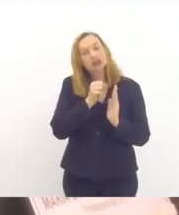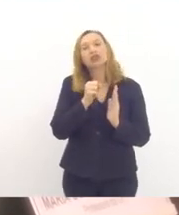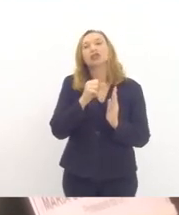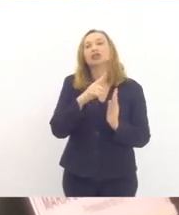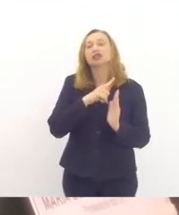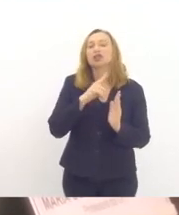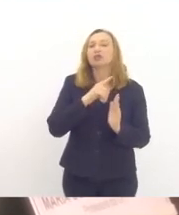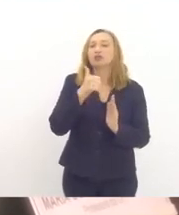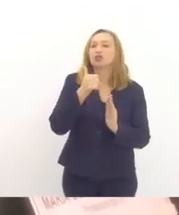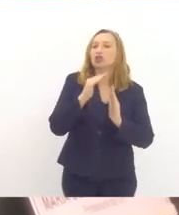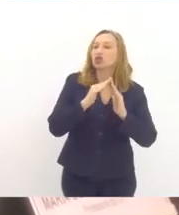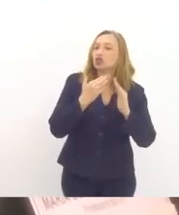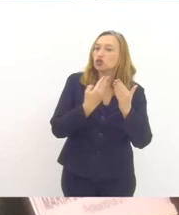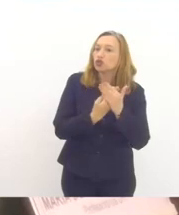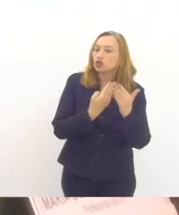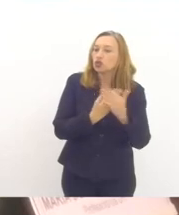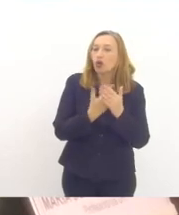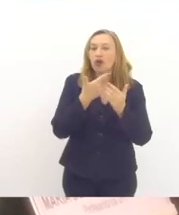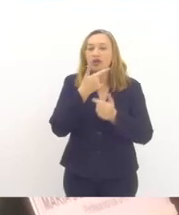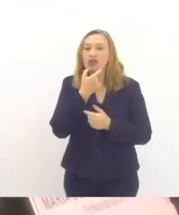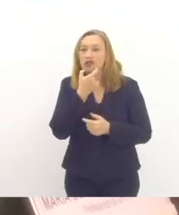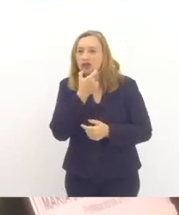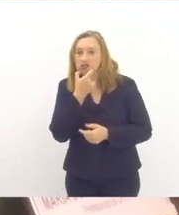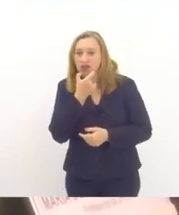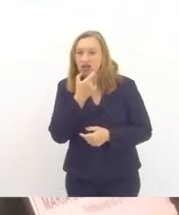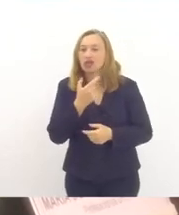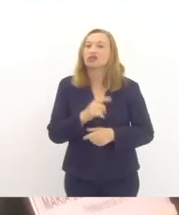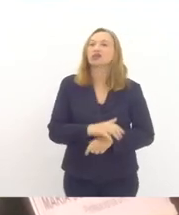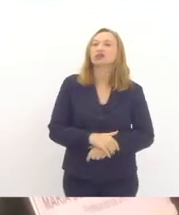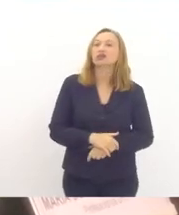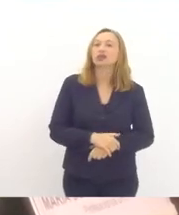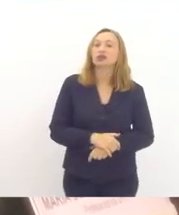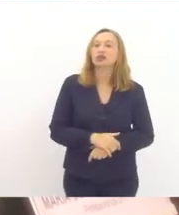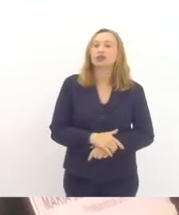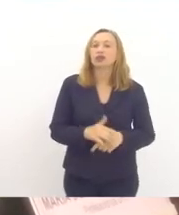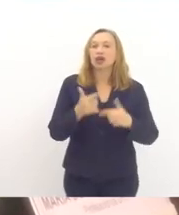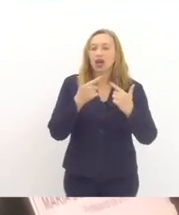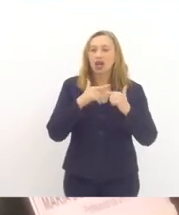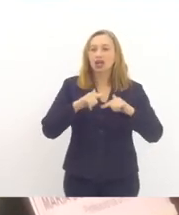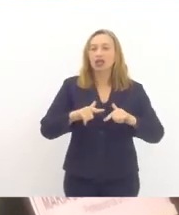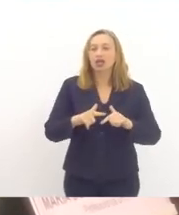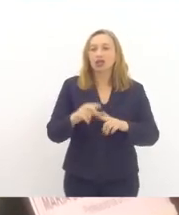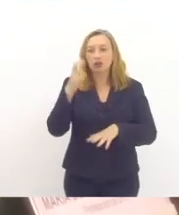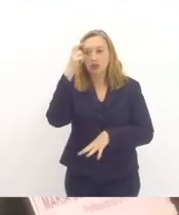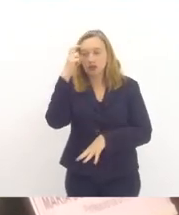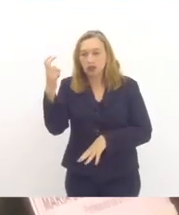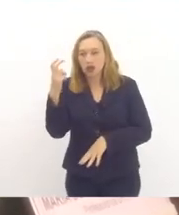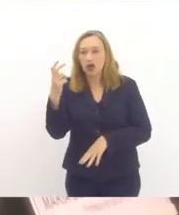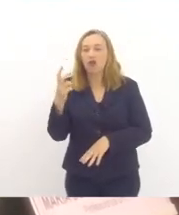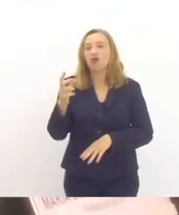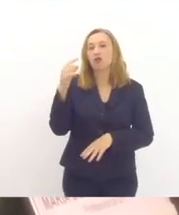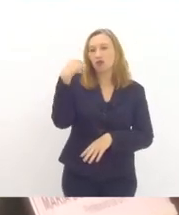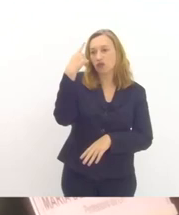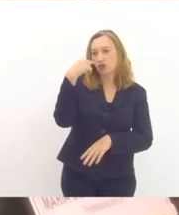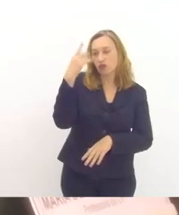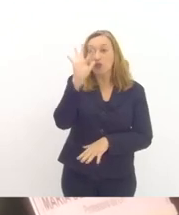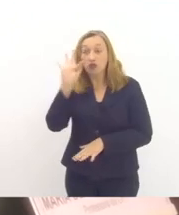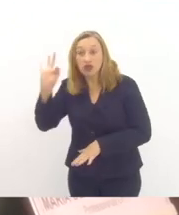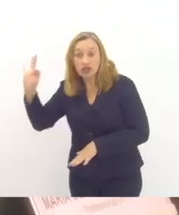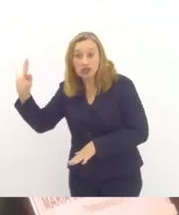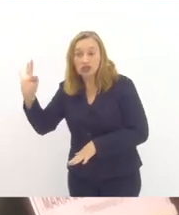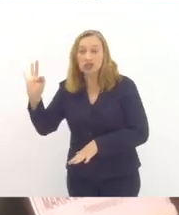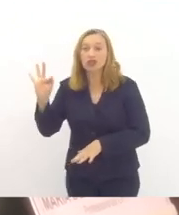temos escolas que têm o inglês nessa situação de língua intercultural, o francês, espanhol,